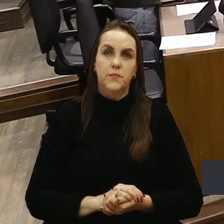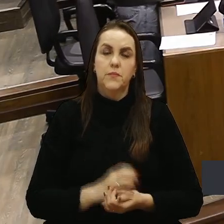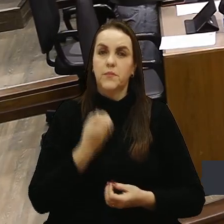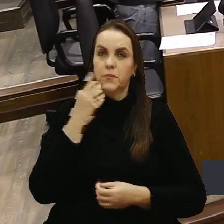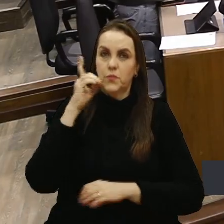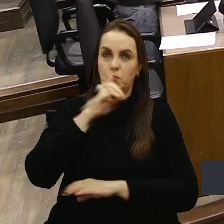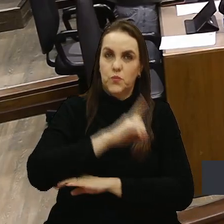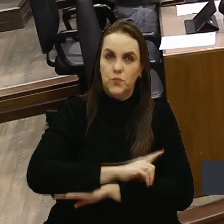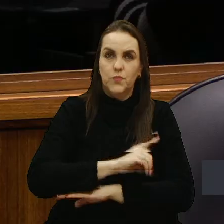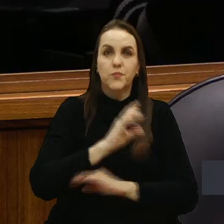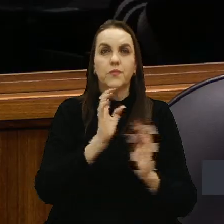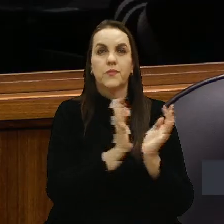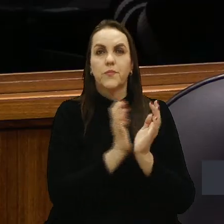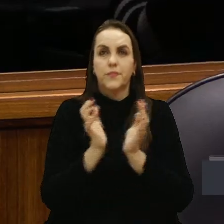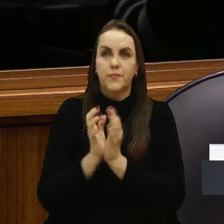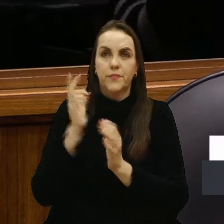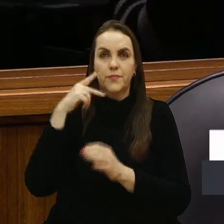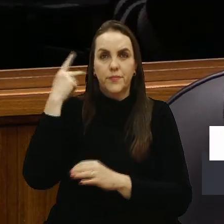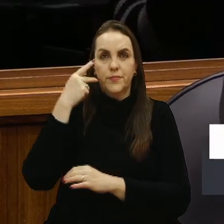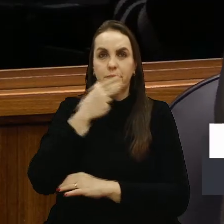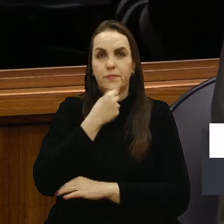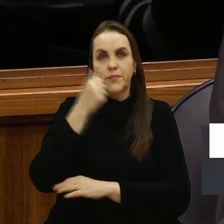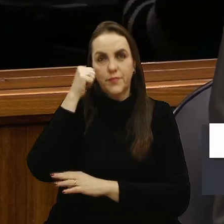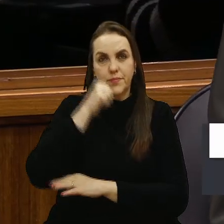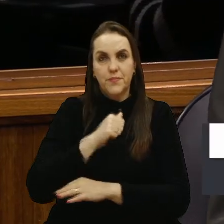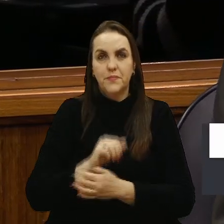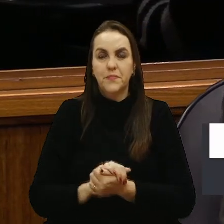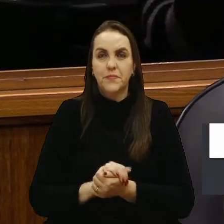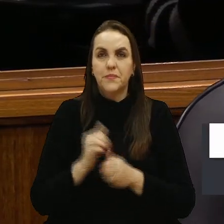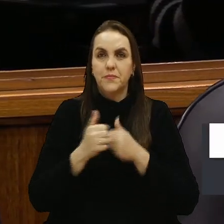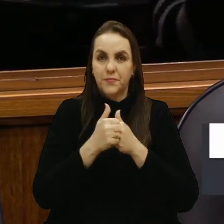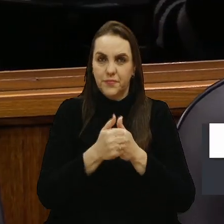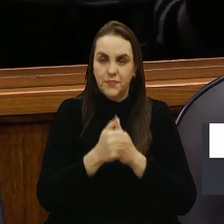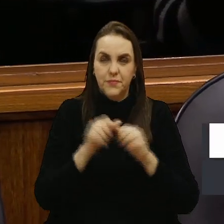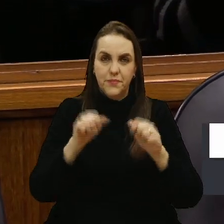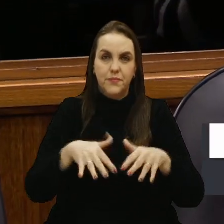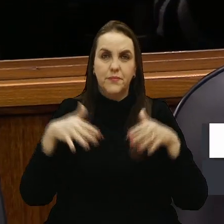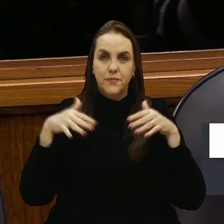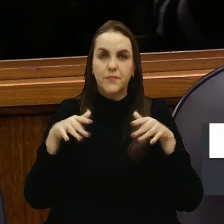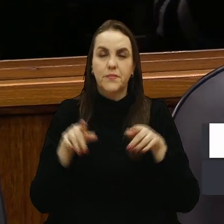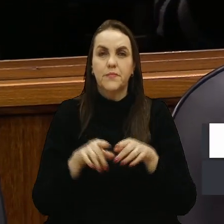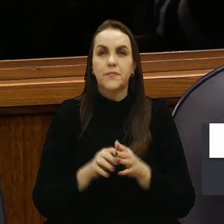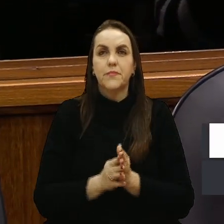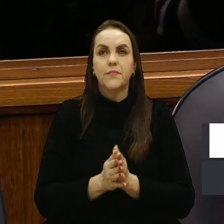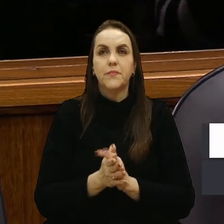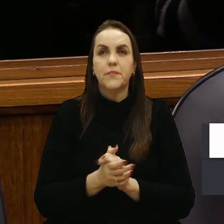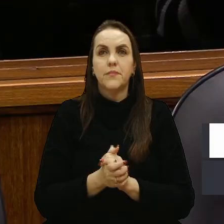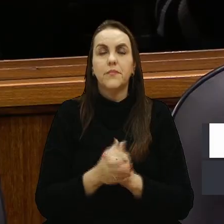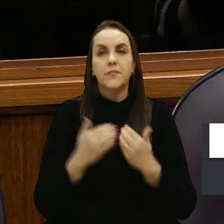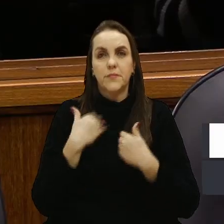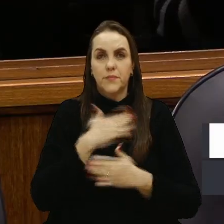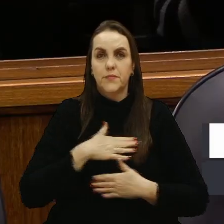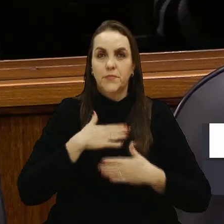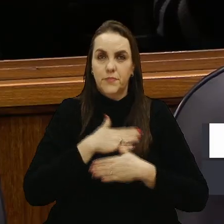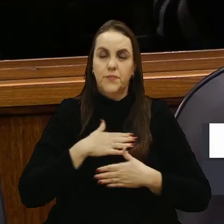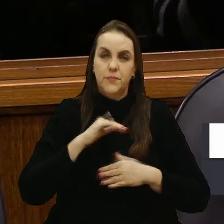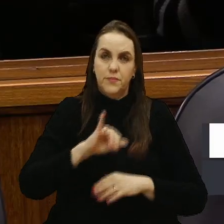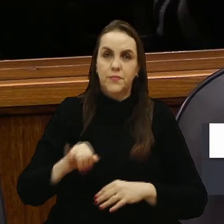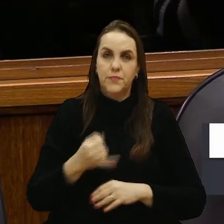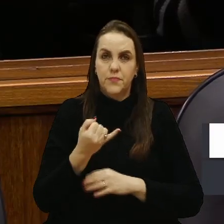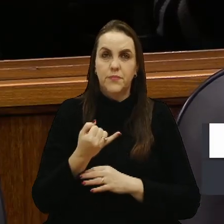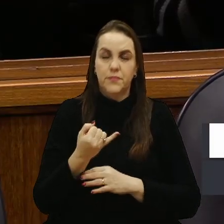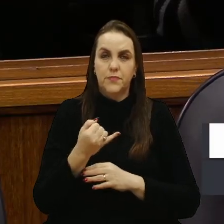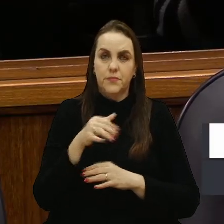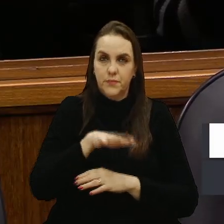Bom dia, colegas vereadores, colegas vereadoras, a quem nos acompanha aqui do plenário. Eu gostaria de aproveitar esse espaço para fazer